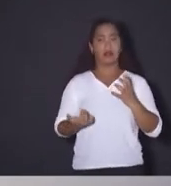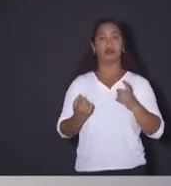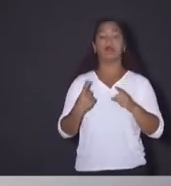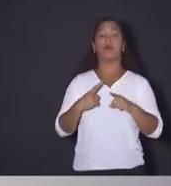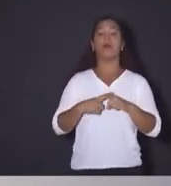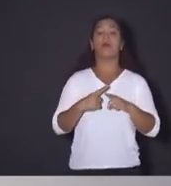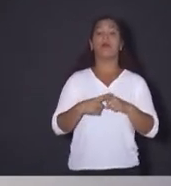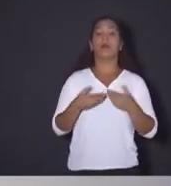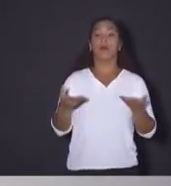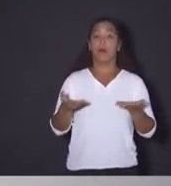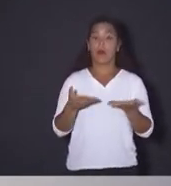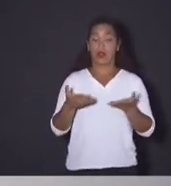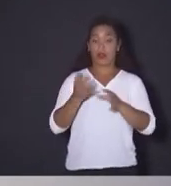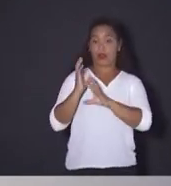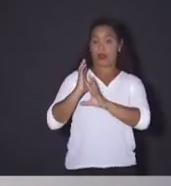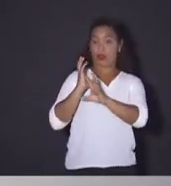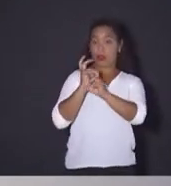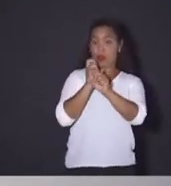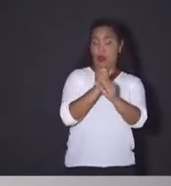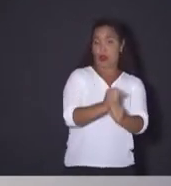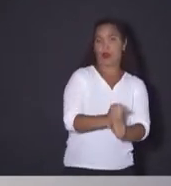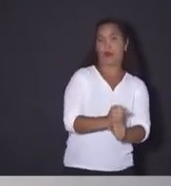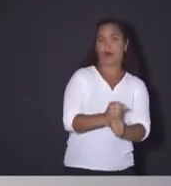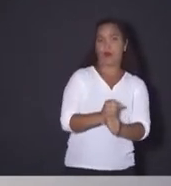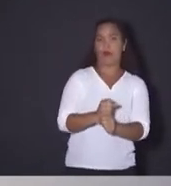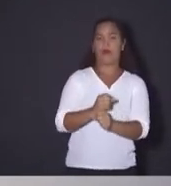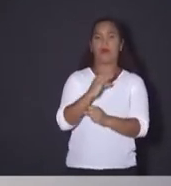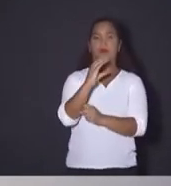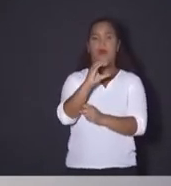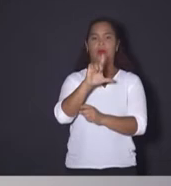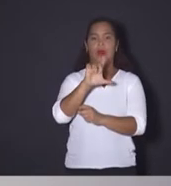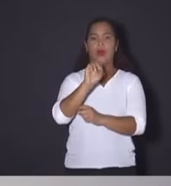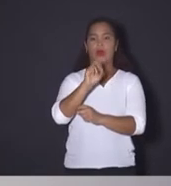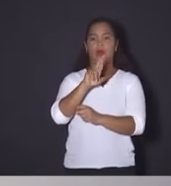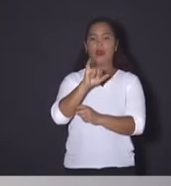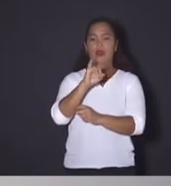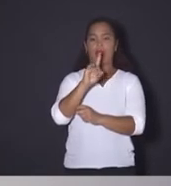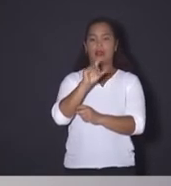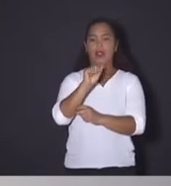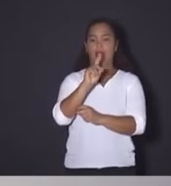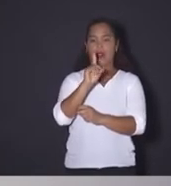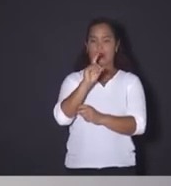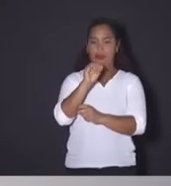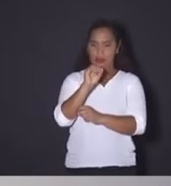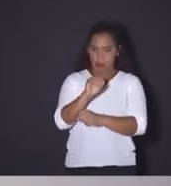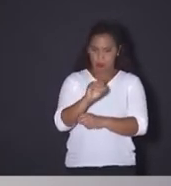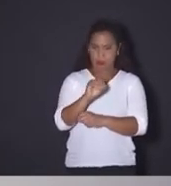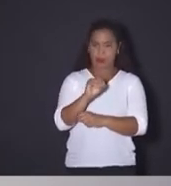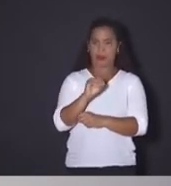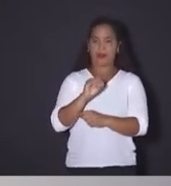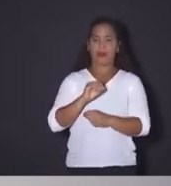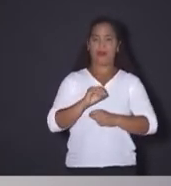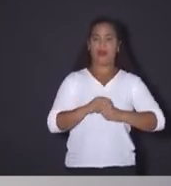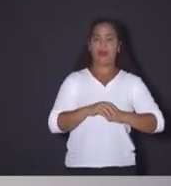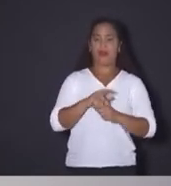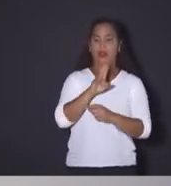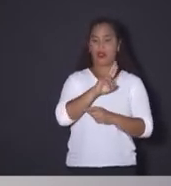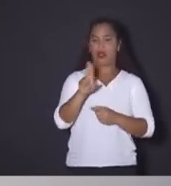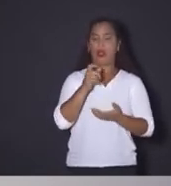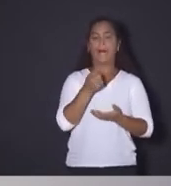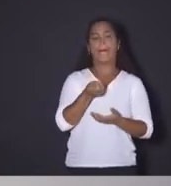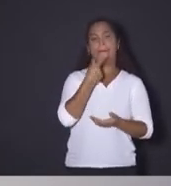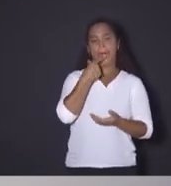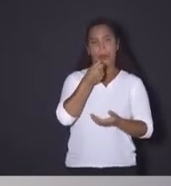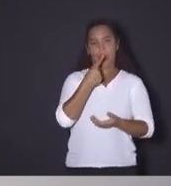dados pra vocês da venda do cloridrato de metilfenidato que é o nome científico da ritalina né a